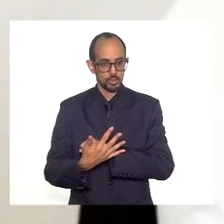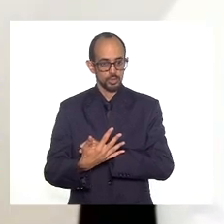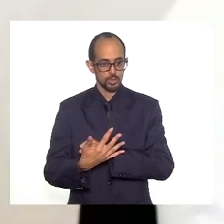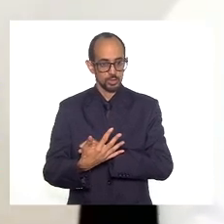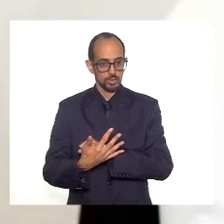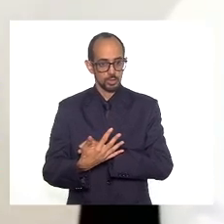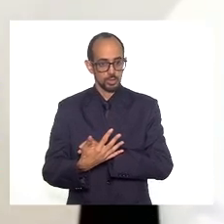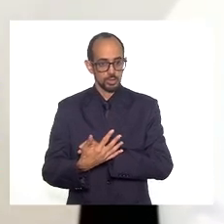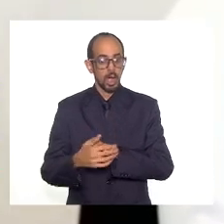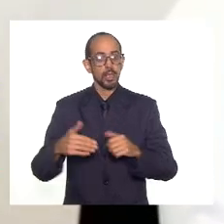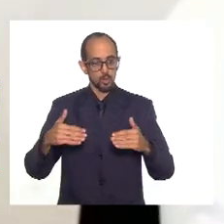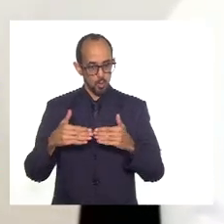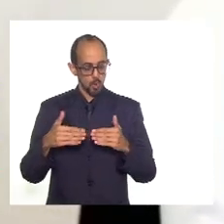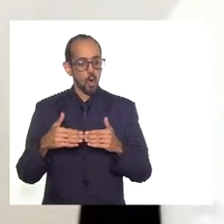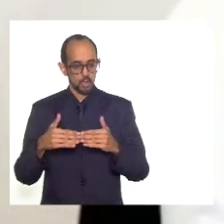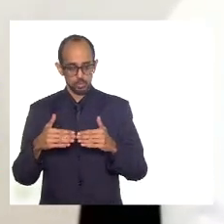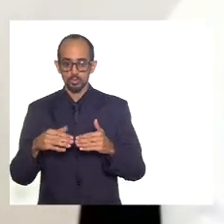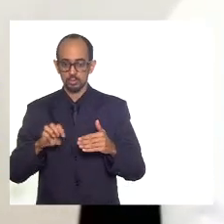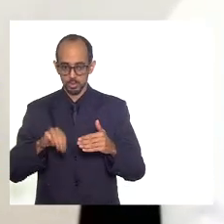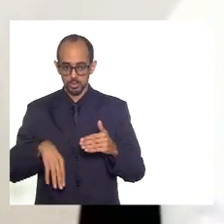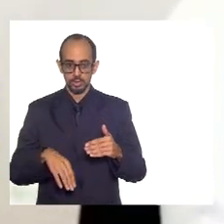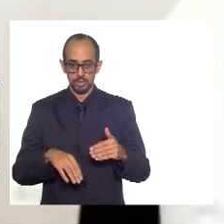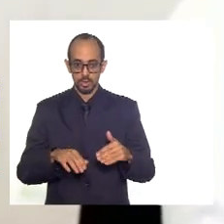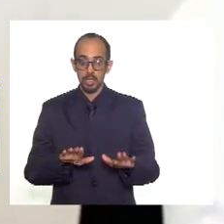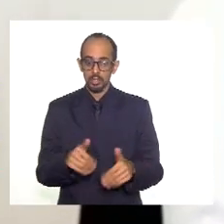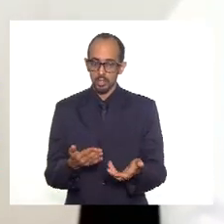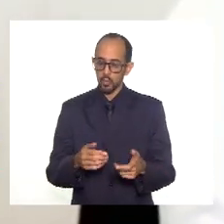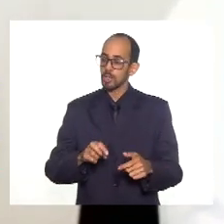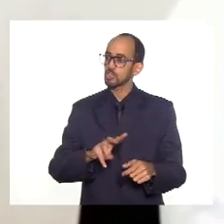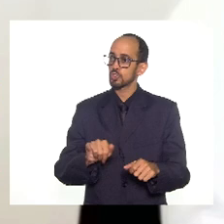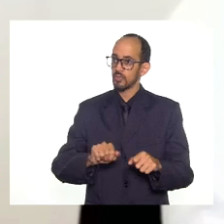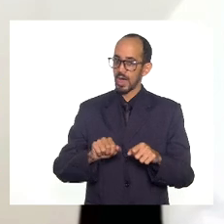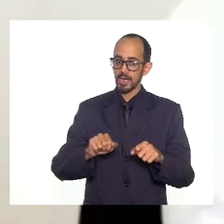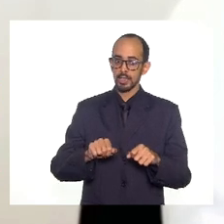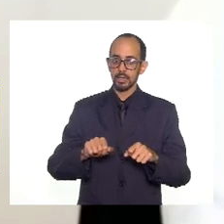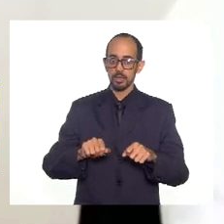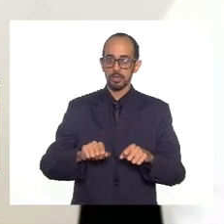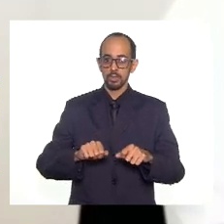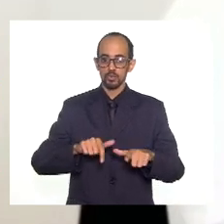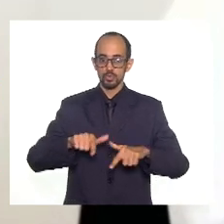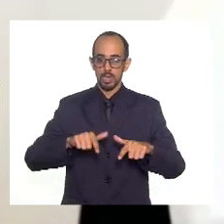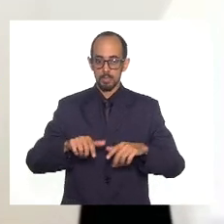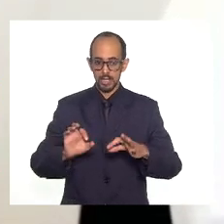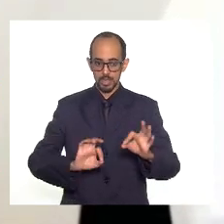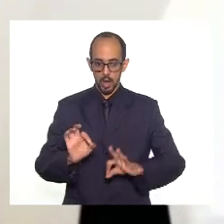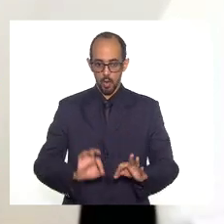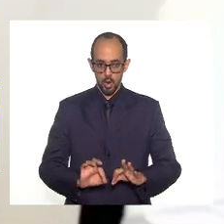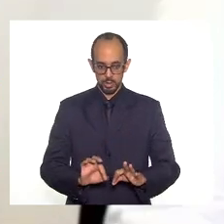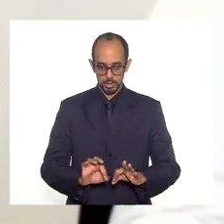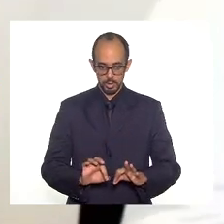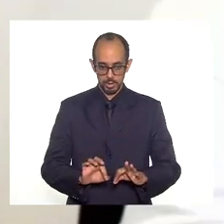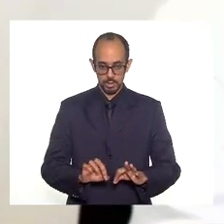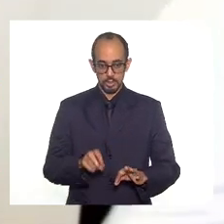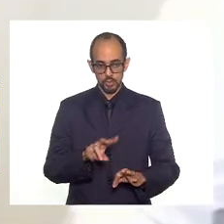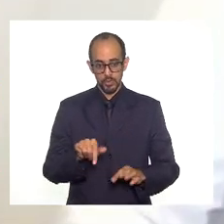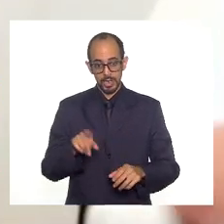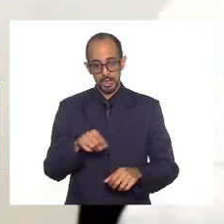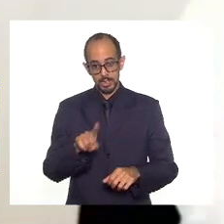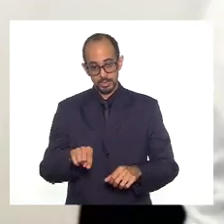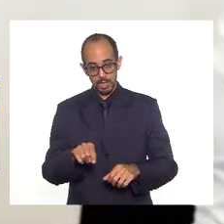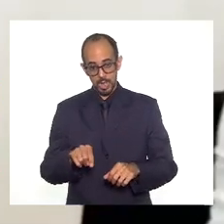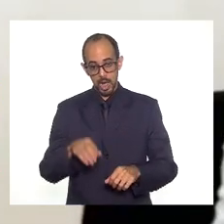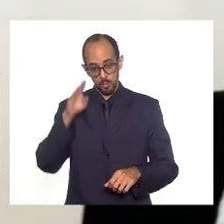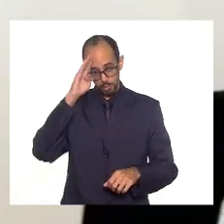Se Vossa Excelência concordar, eu concordo. Então, a gente vai chamar os trabalhos à ordem, cancelar a votação anterior do principal.